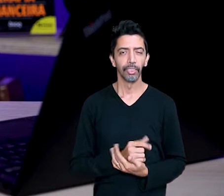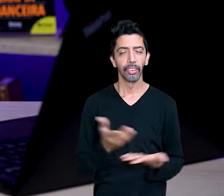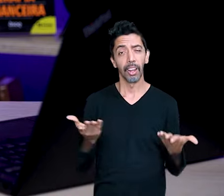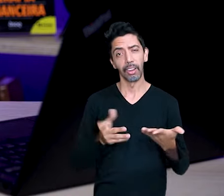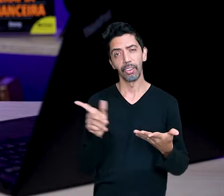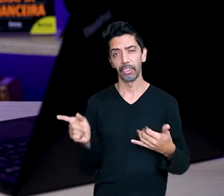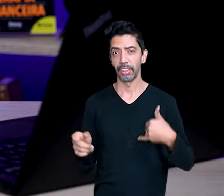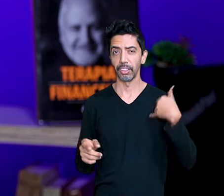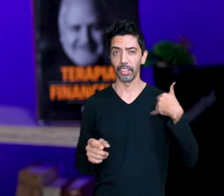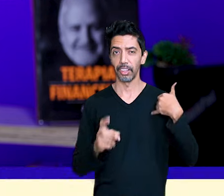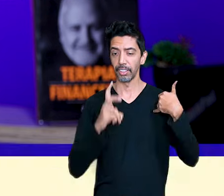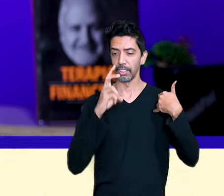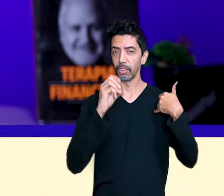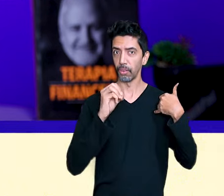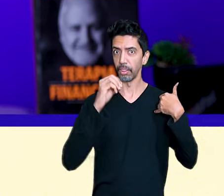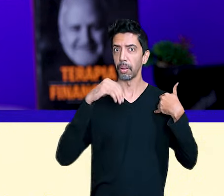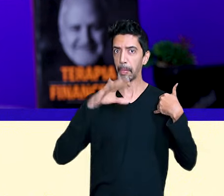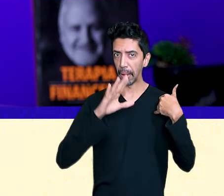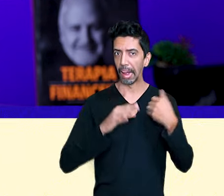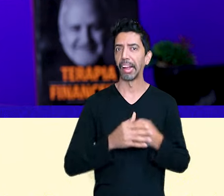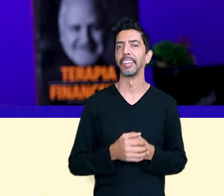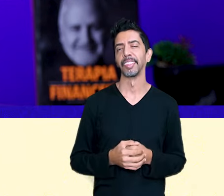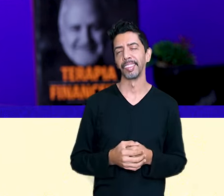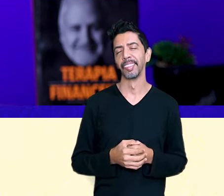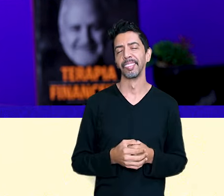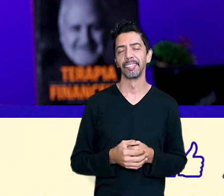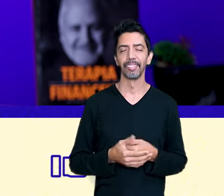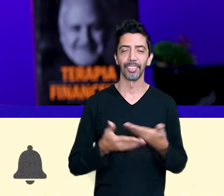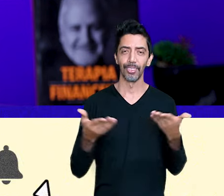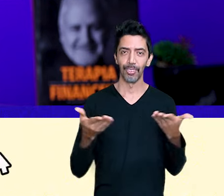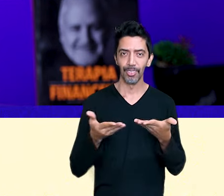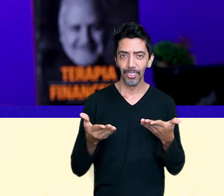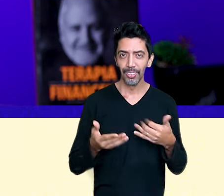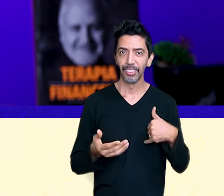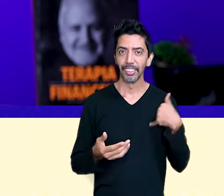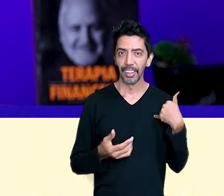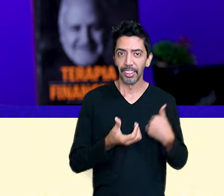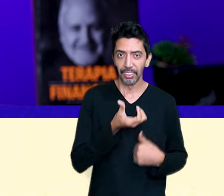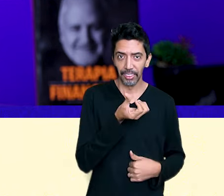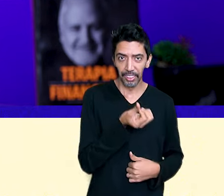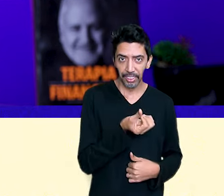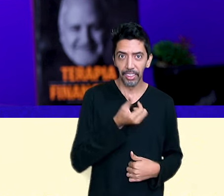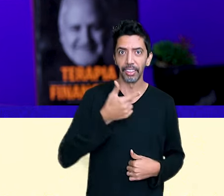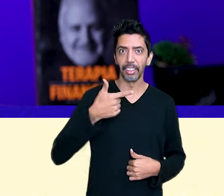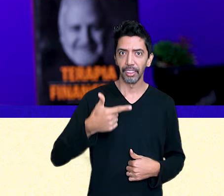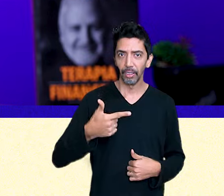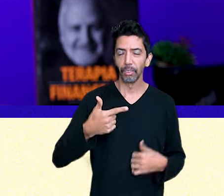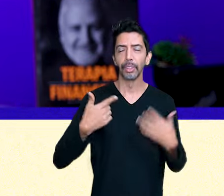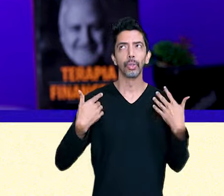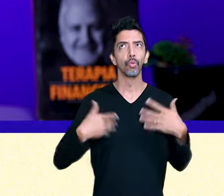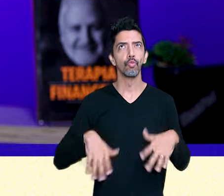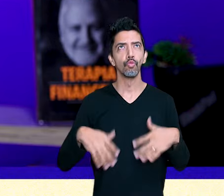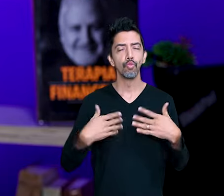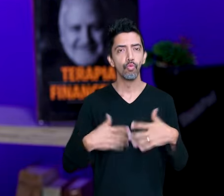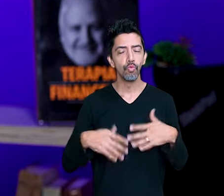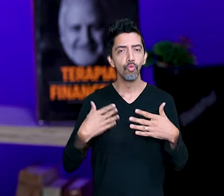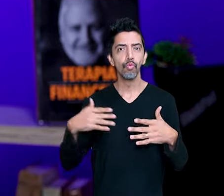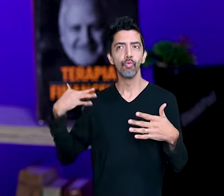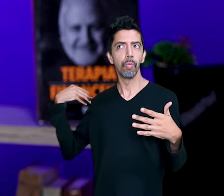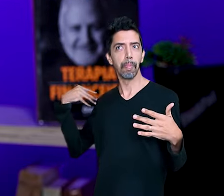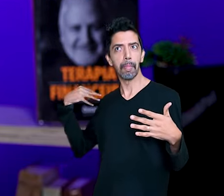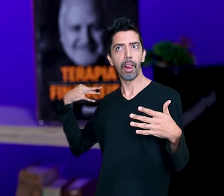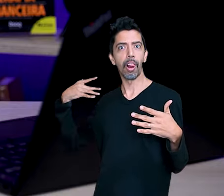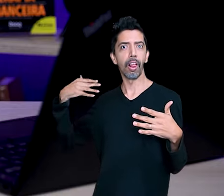50 anos, né? Já estou com meus 62 anos. Poxa vida, o tempo passou. Mas junto com o